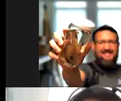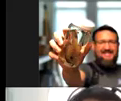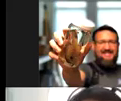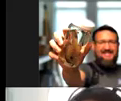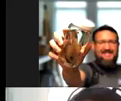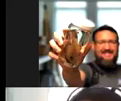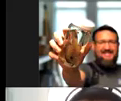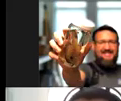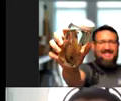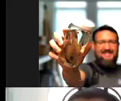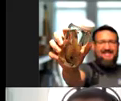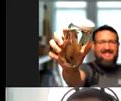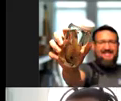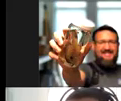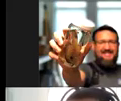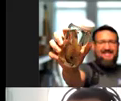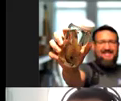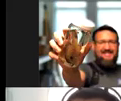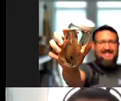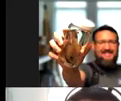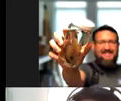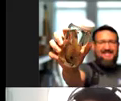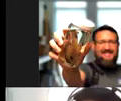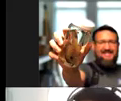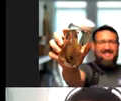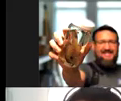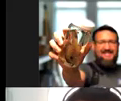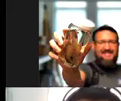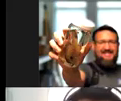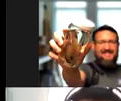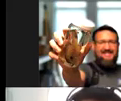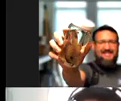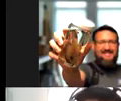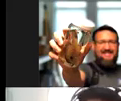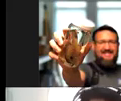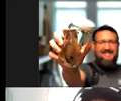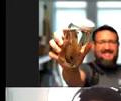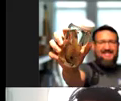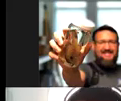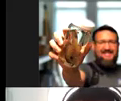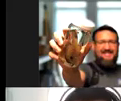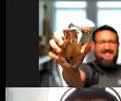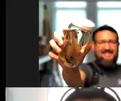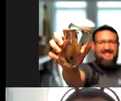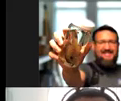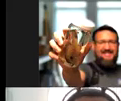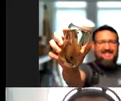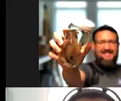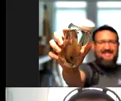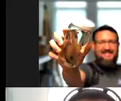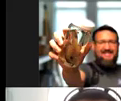contribuição dele para a ecologia, para o desenvolvimento da ecologia foi uma coisa absurda. A ecologia era uma e foi outra depois de